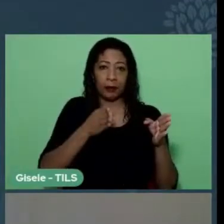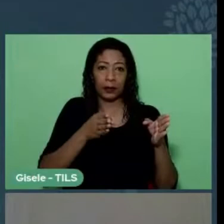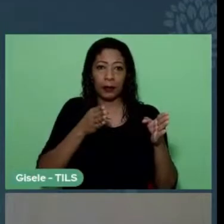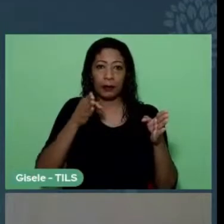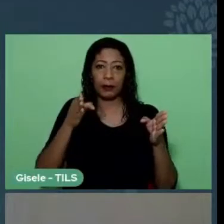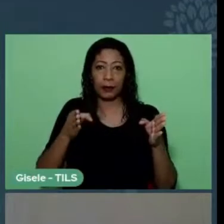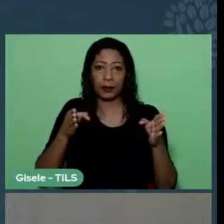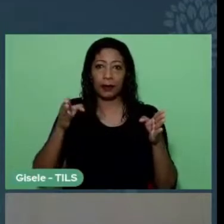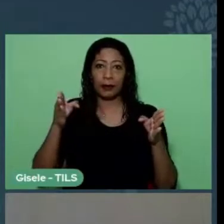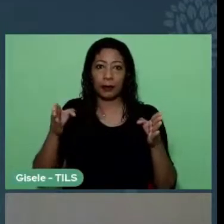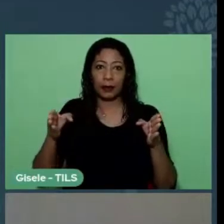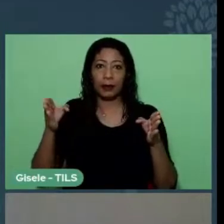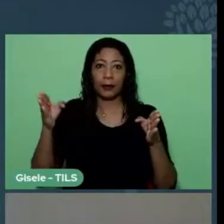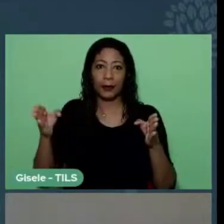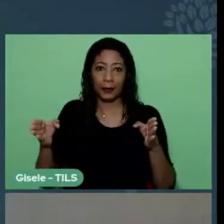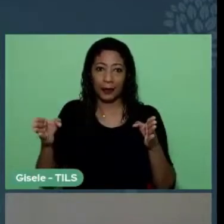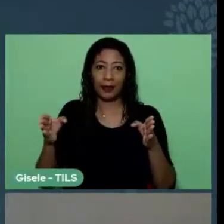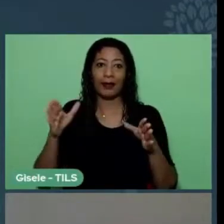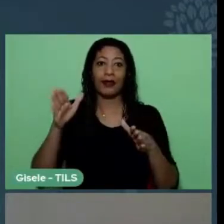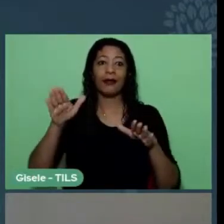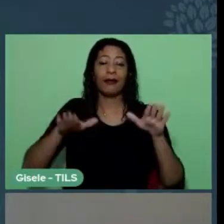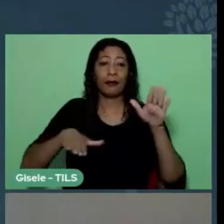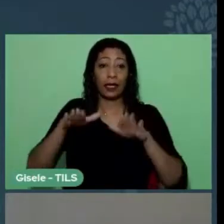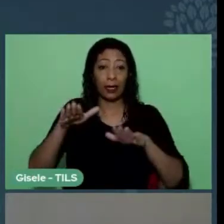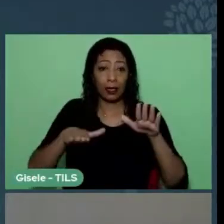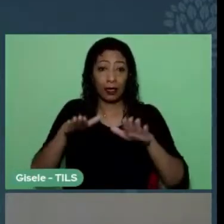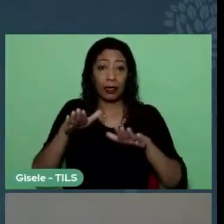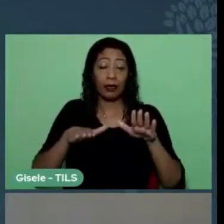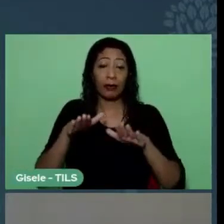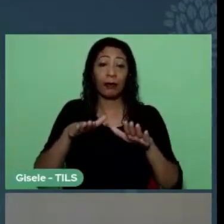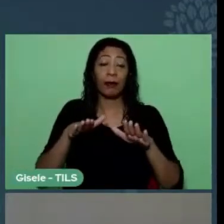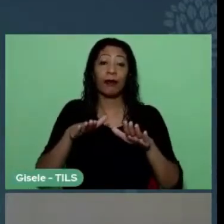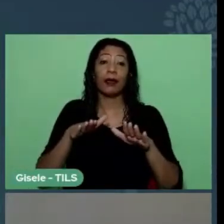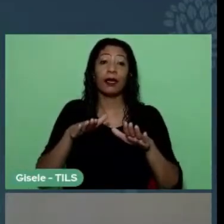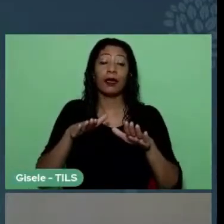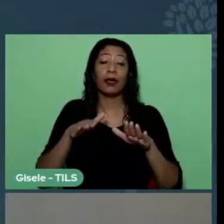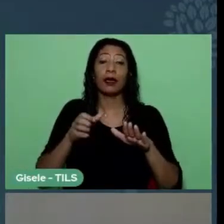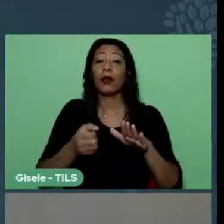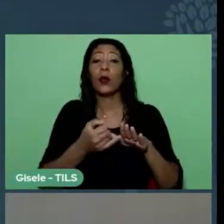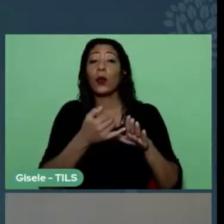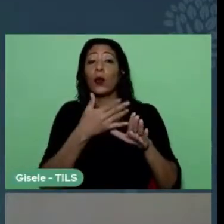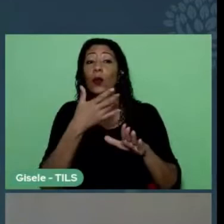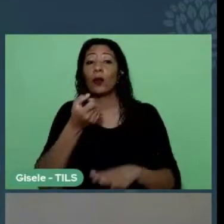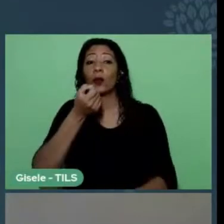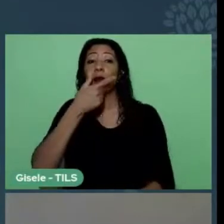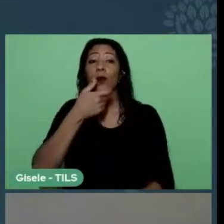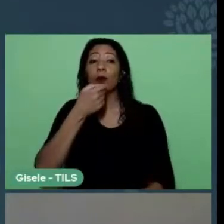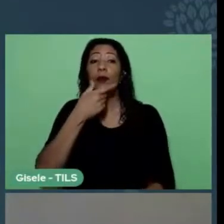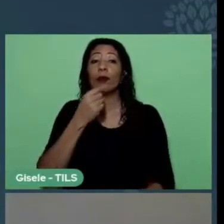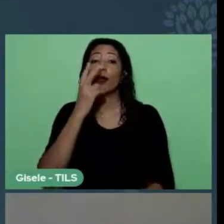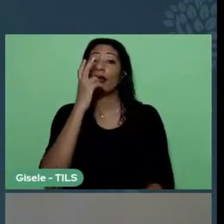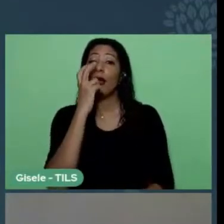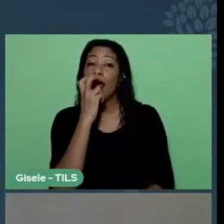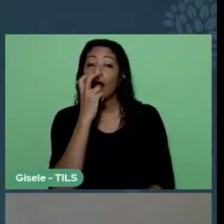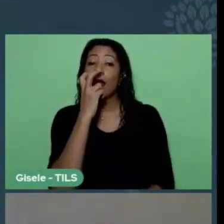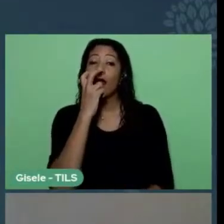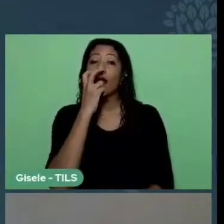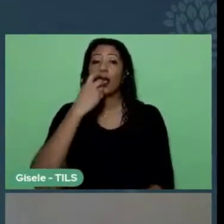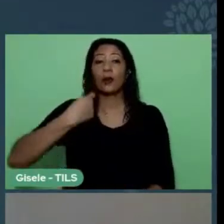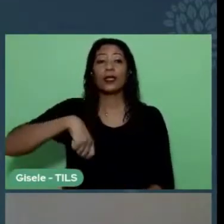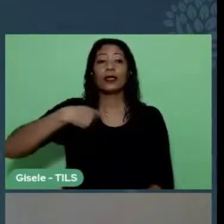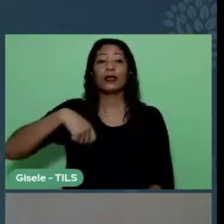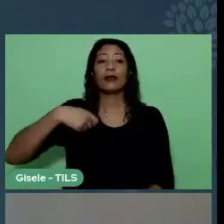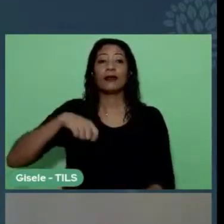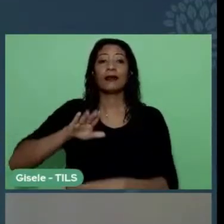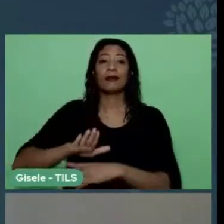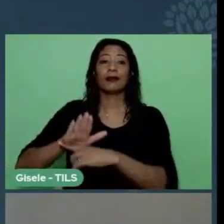definição de gravidade da asma que a gente tem é baseado na quantidade de corticoide inalatório que eu preciso dar para esse paciente para ele ter